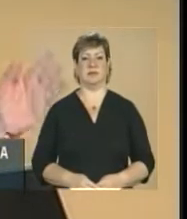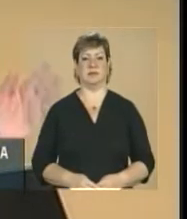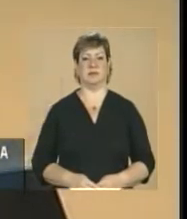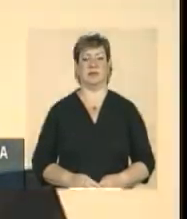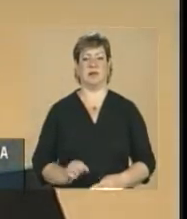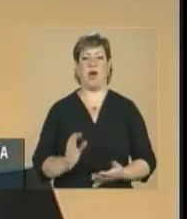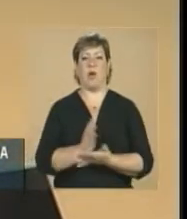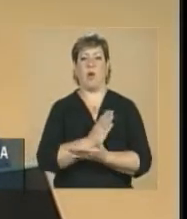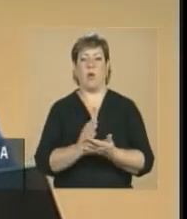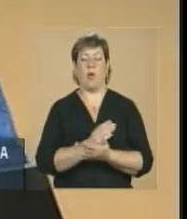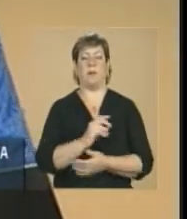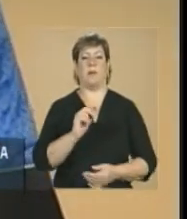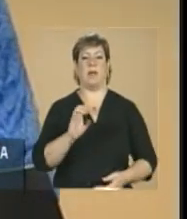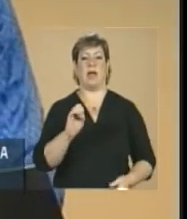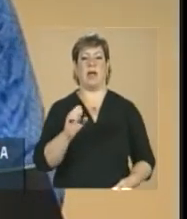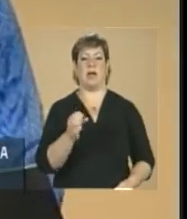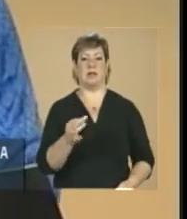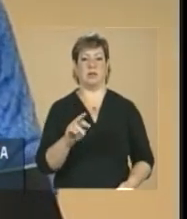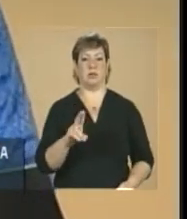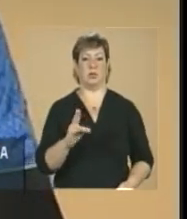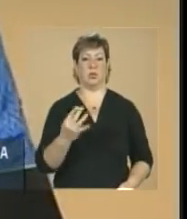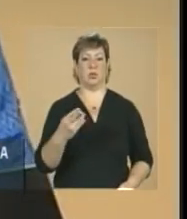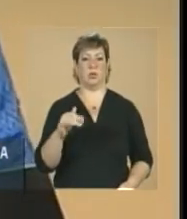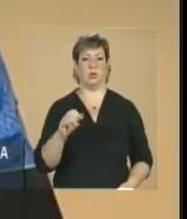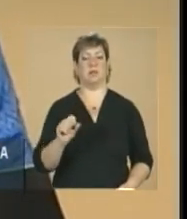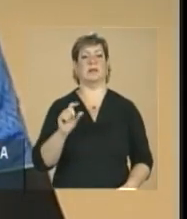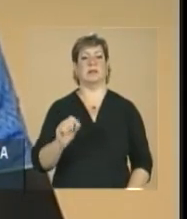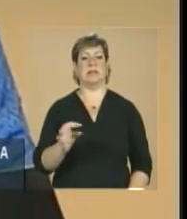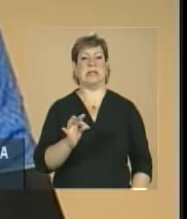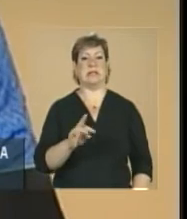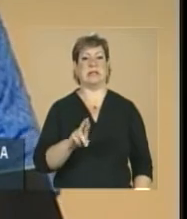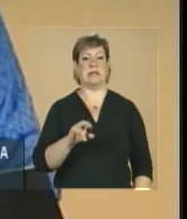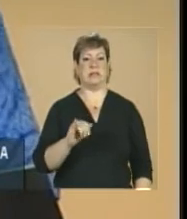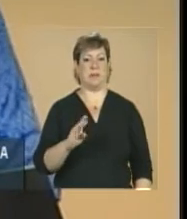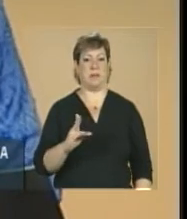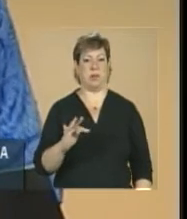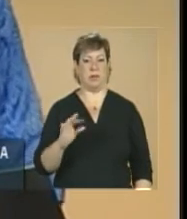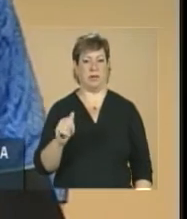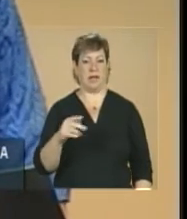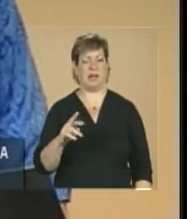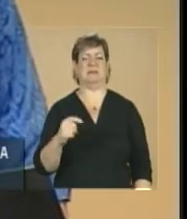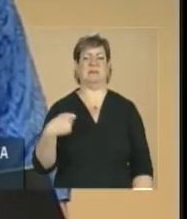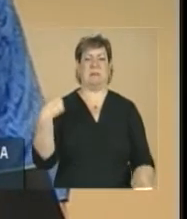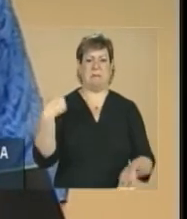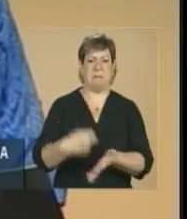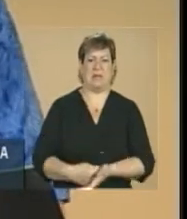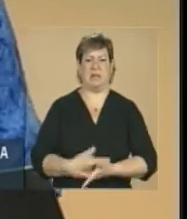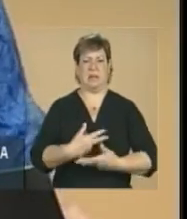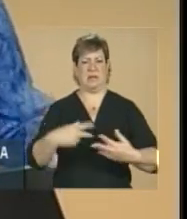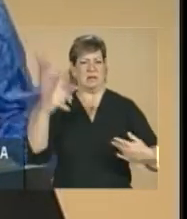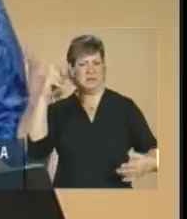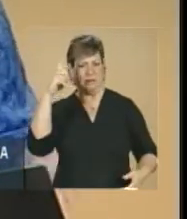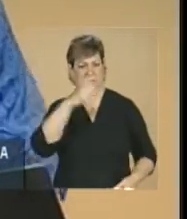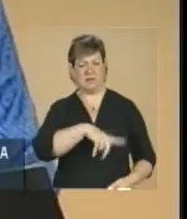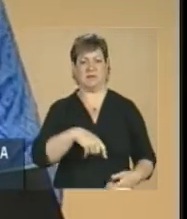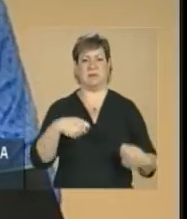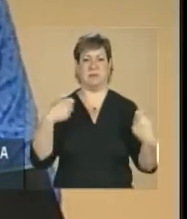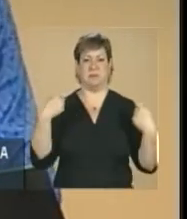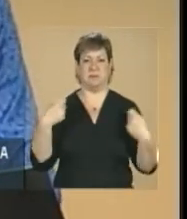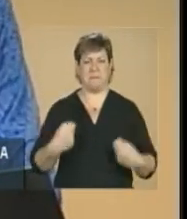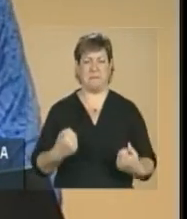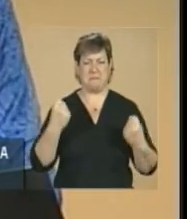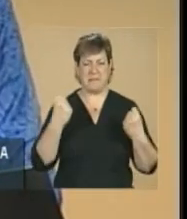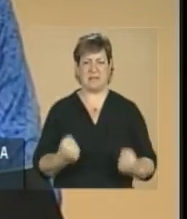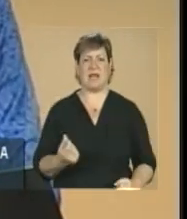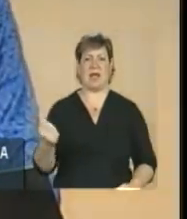certas estruturas tributárias que se tornam muito pesadas para ser carregadas num processo